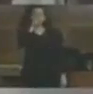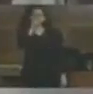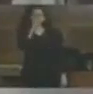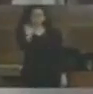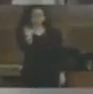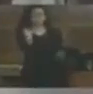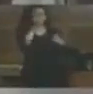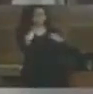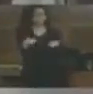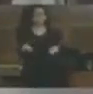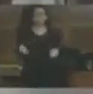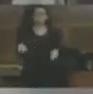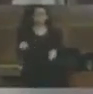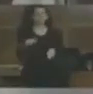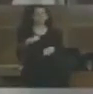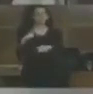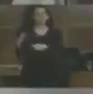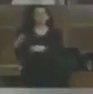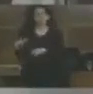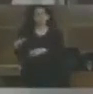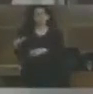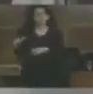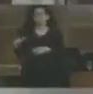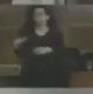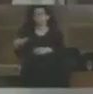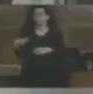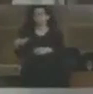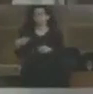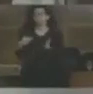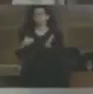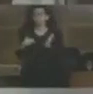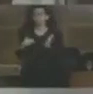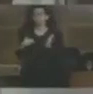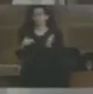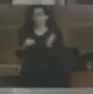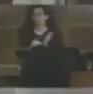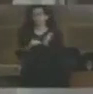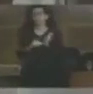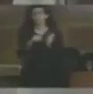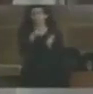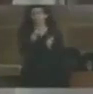renda e ganham uma mínima quantidade de